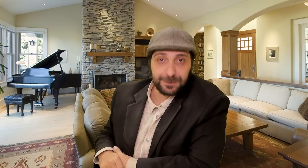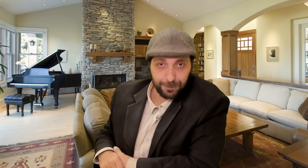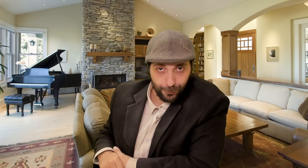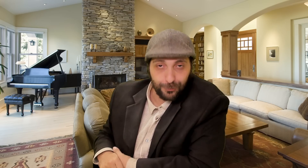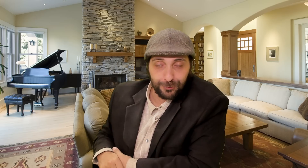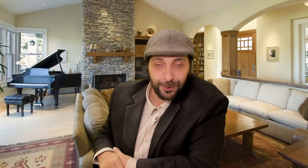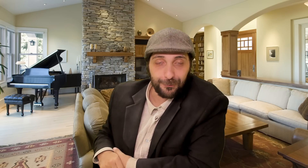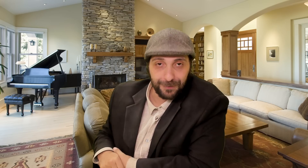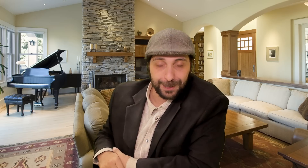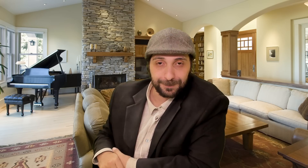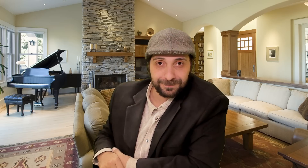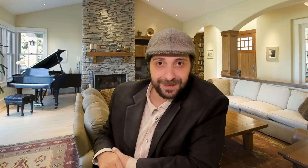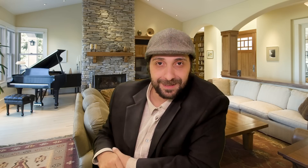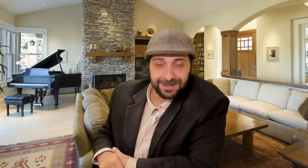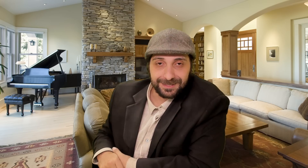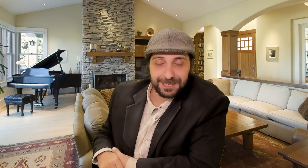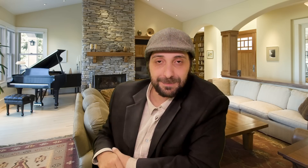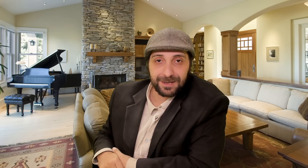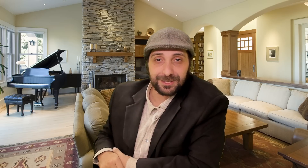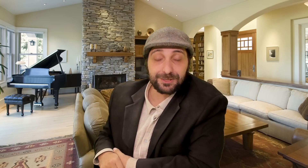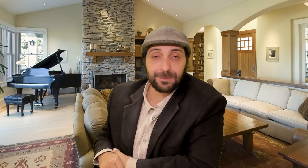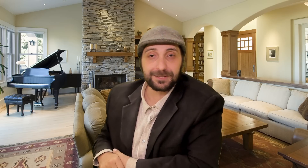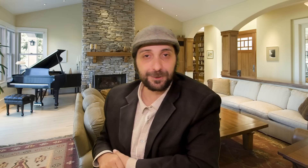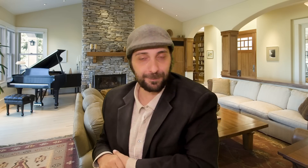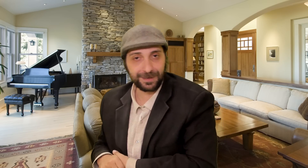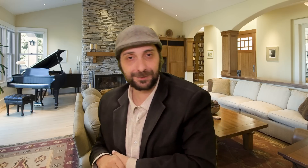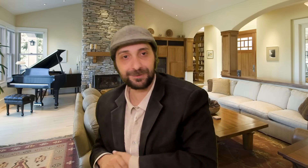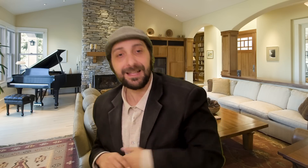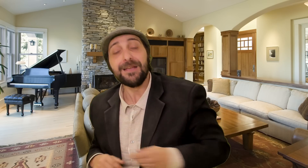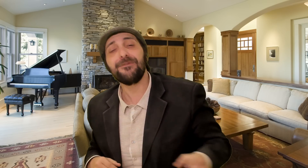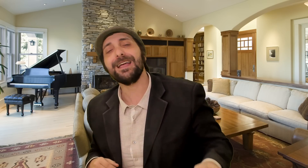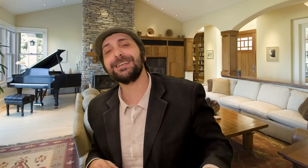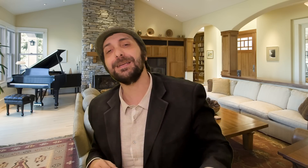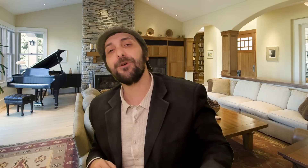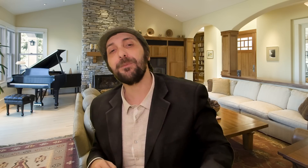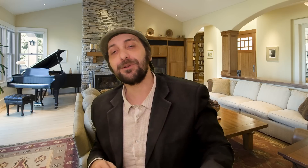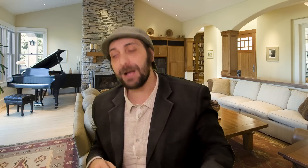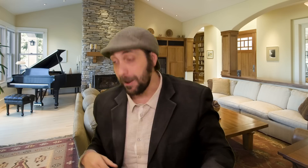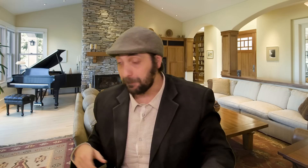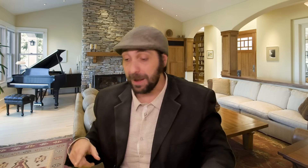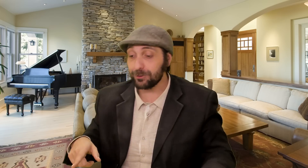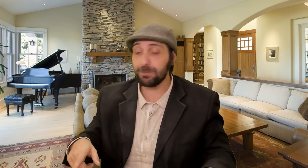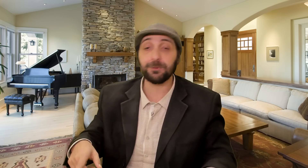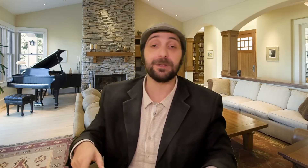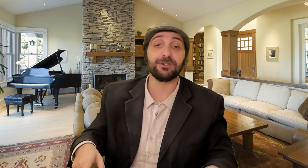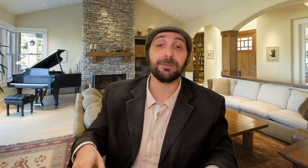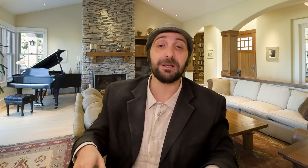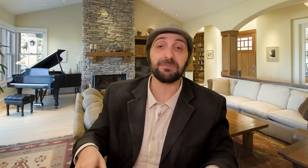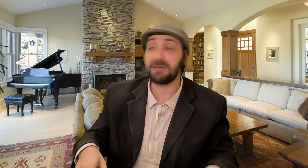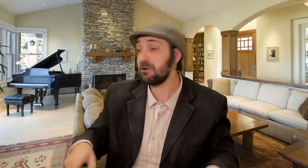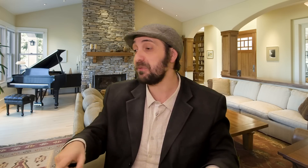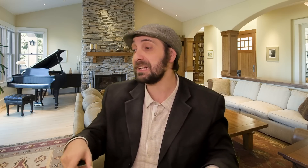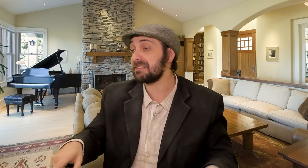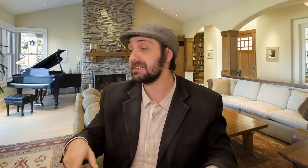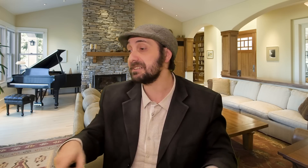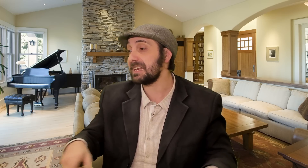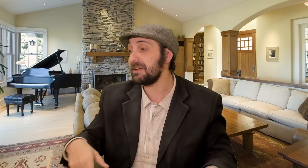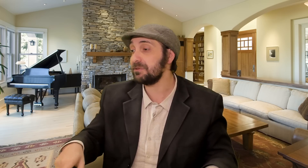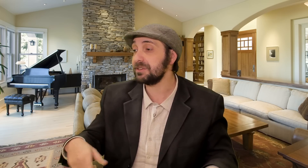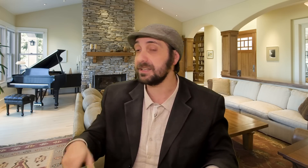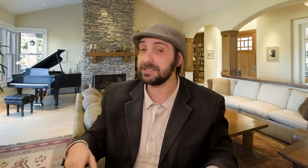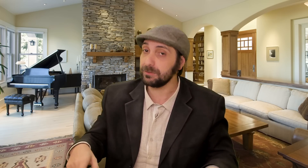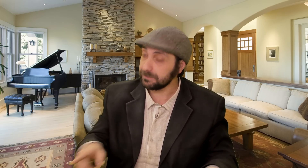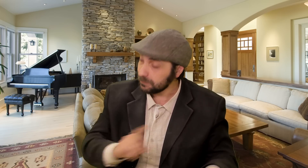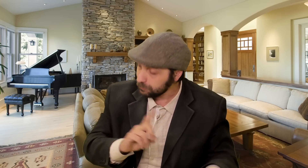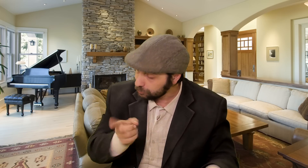se assusta uma vez um pouco com o que eu falo vocês imaginam se soubesse que eu penso Vem aqui meu amigo perturbando o pessoal tá me perturbando Mauro fica atrasando